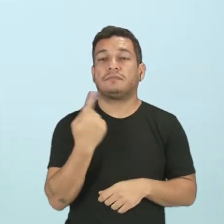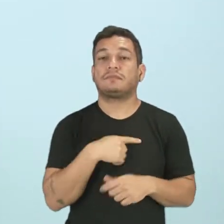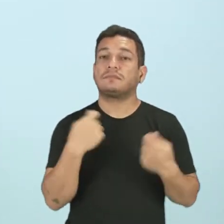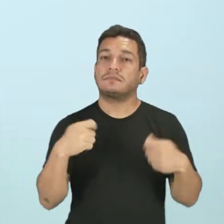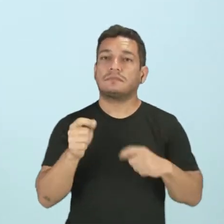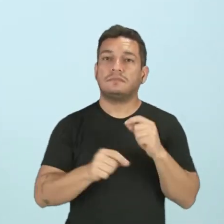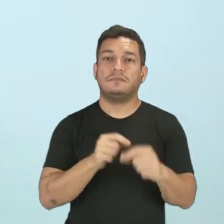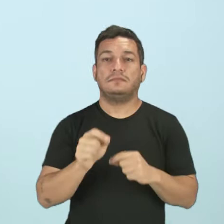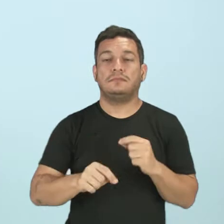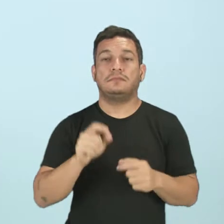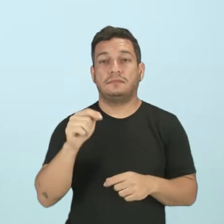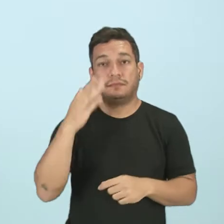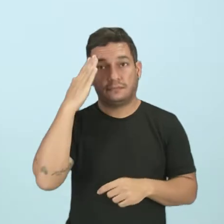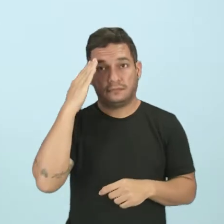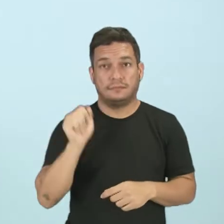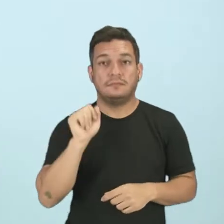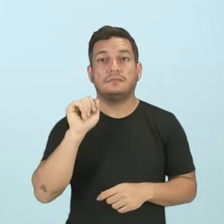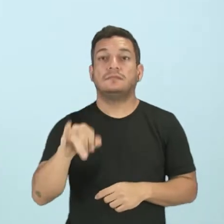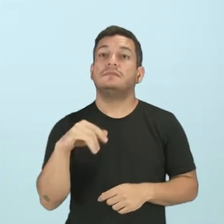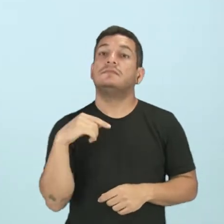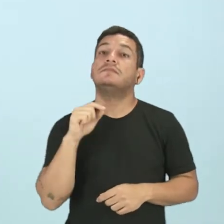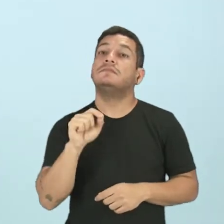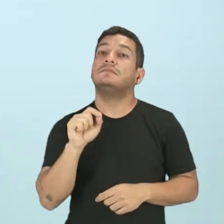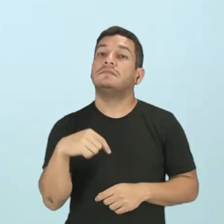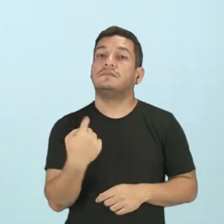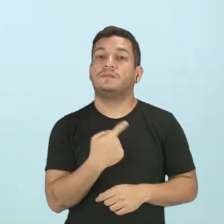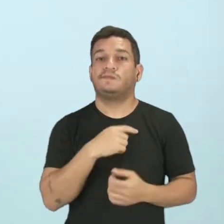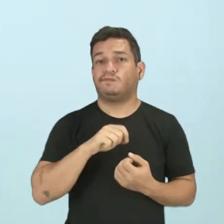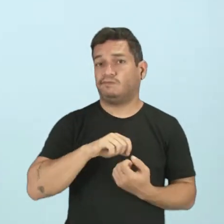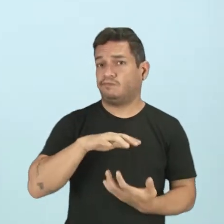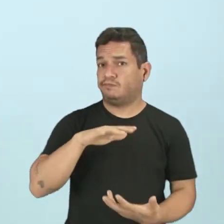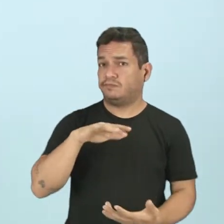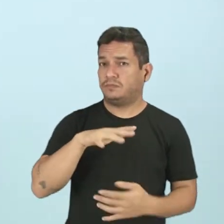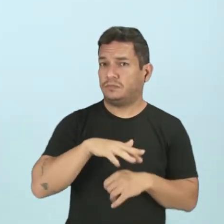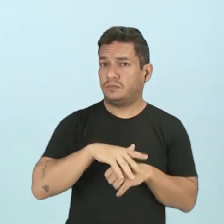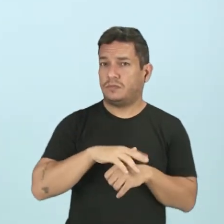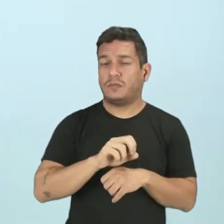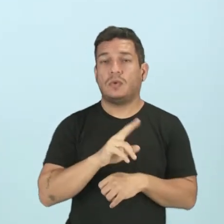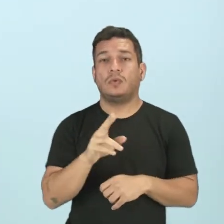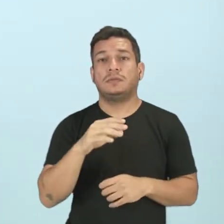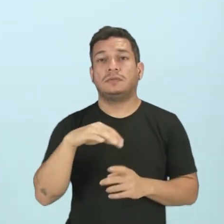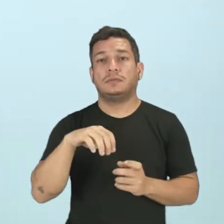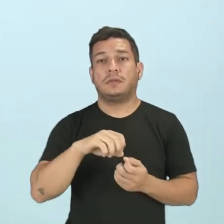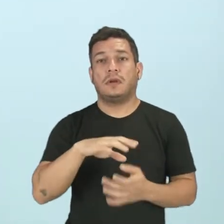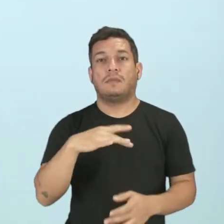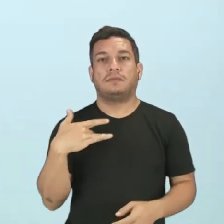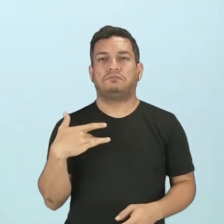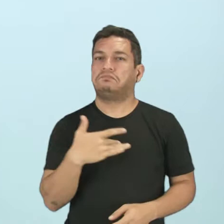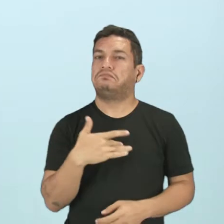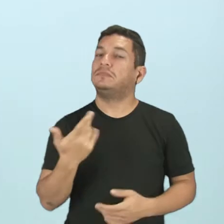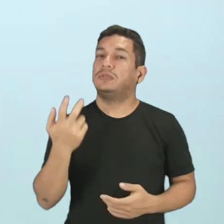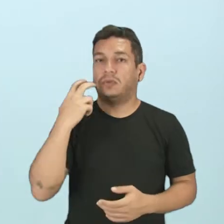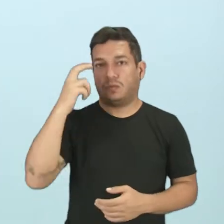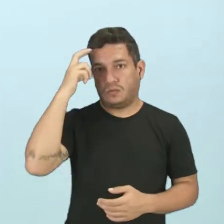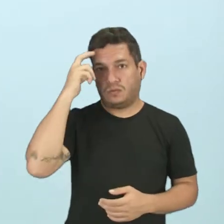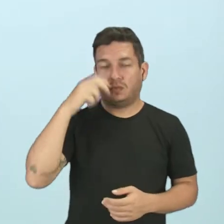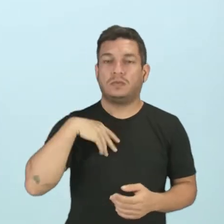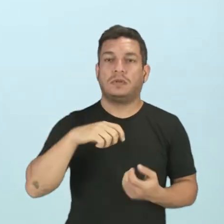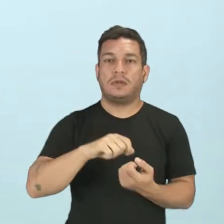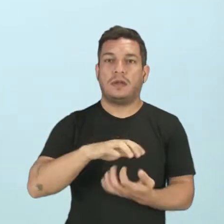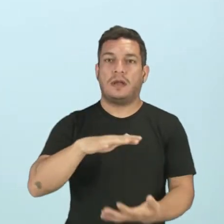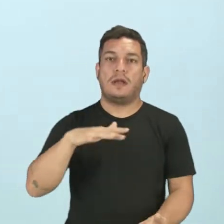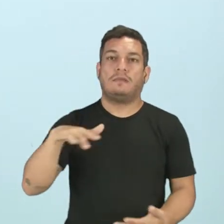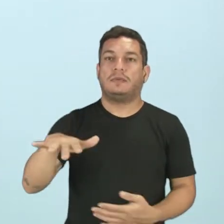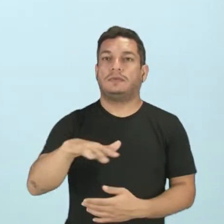precisamos justamente saber se a nossa alma também está doente ou se a nossa alma está sadia. E a cultura é a alma de um